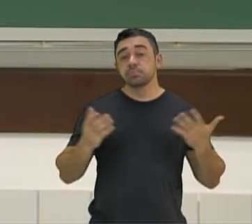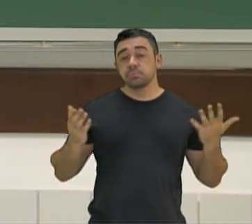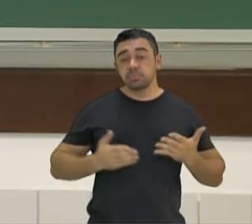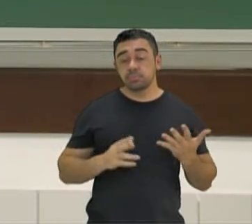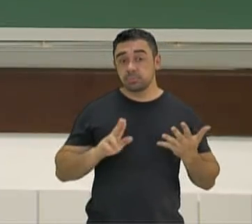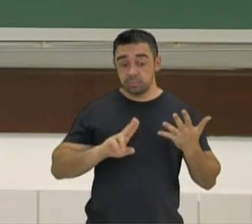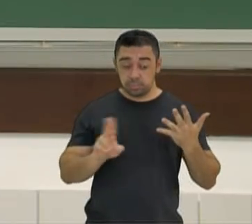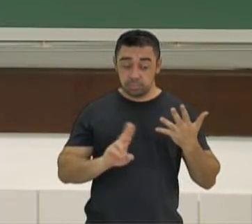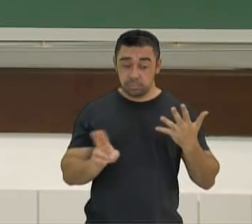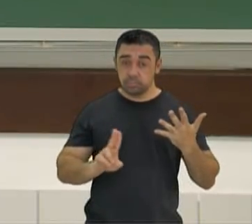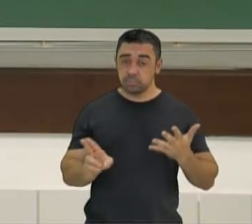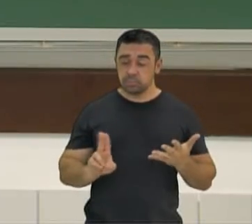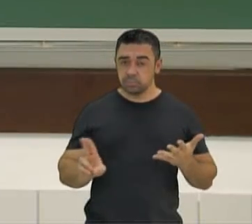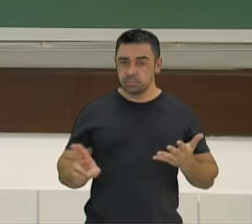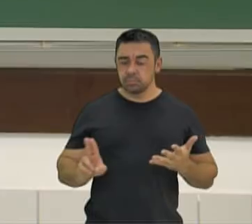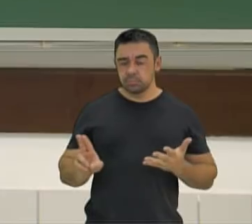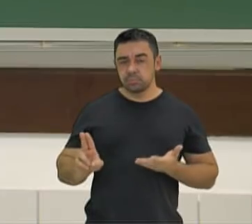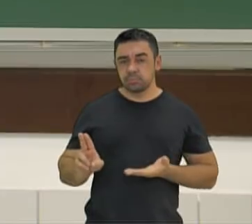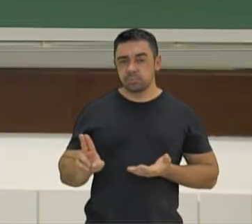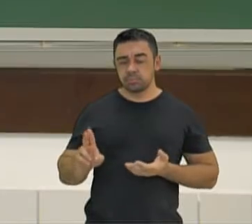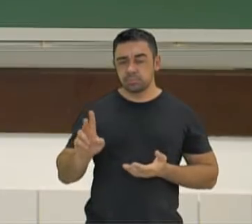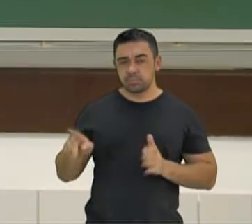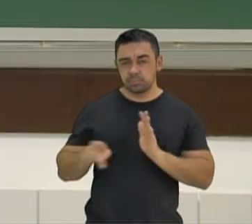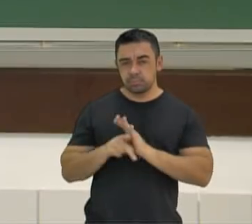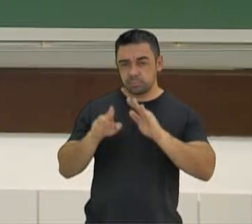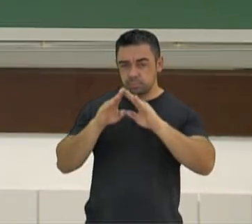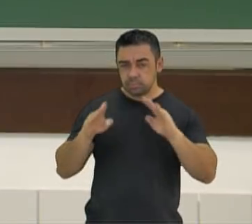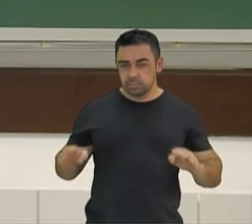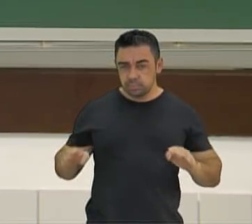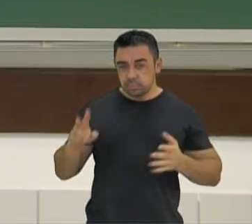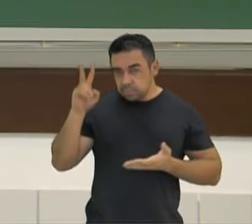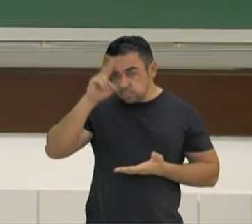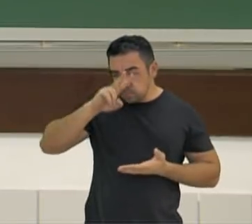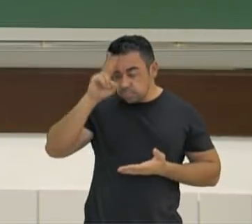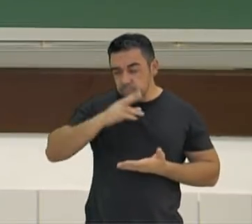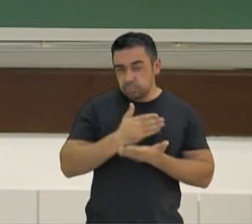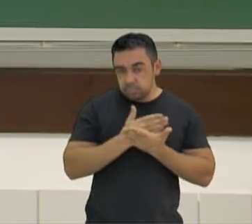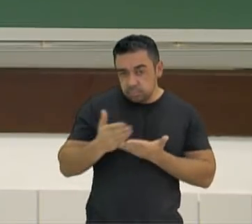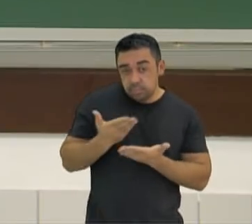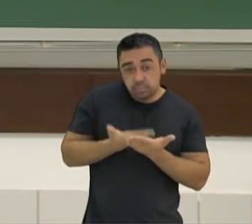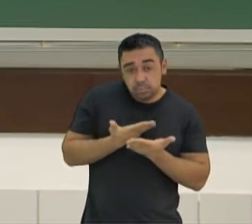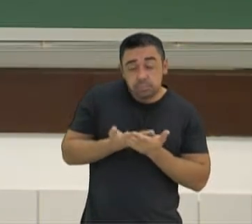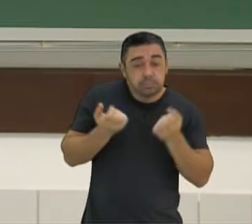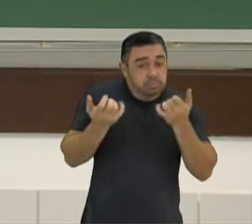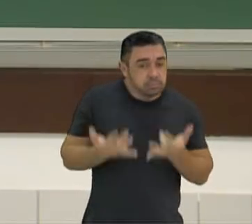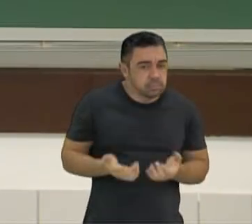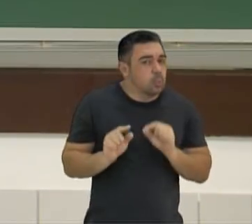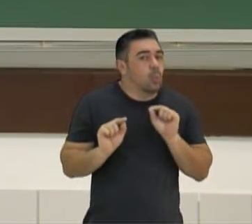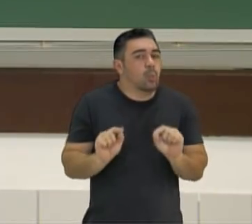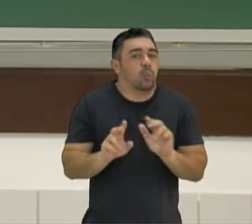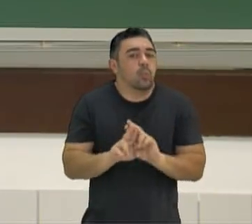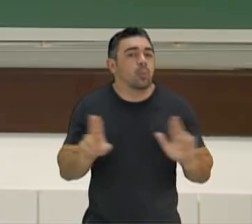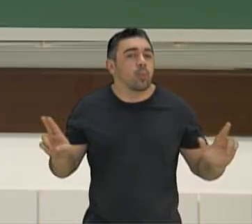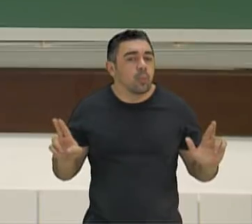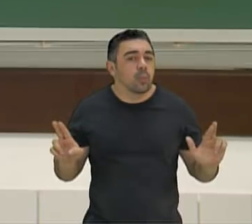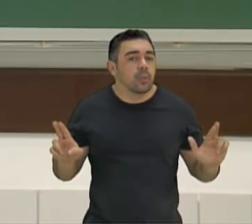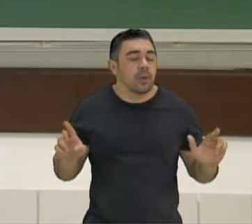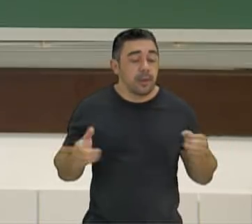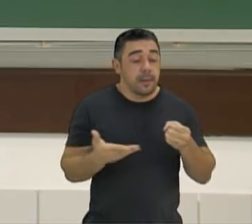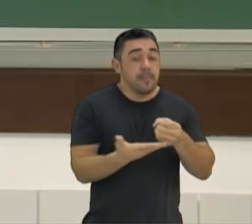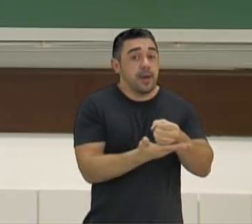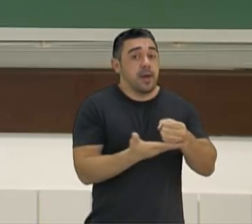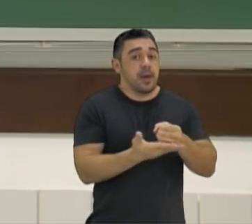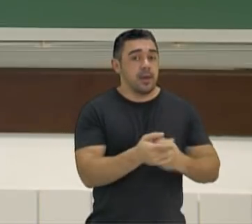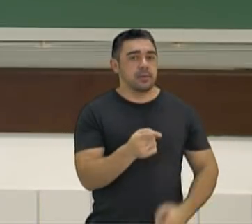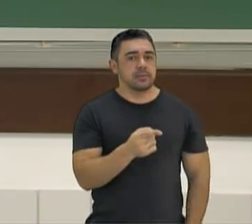dos nomes das pirâmides. E vamos lembrar, lá no começo da aula, o que dá o nome à pirâmide? A base,